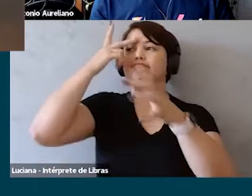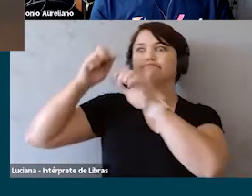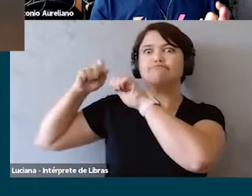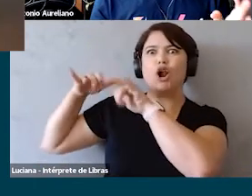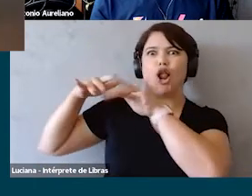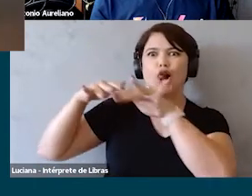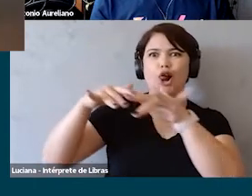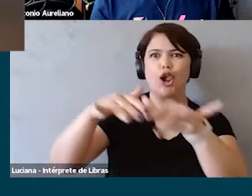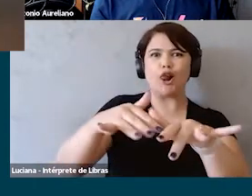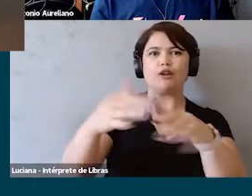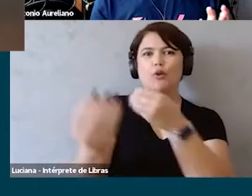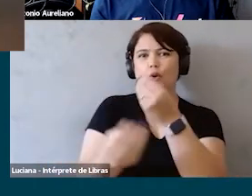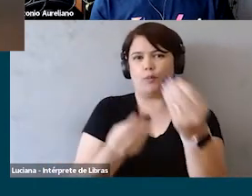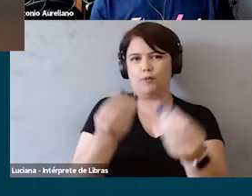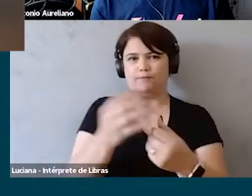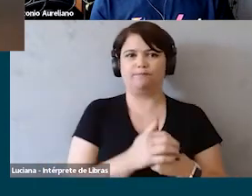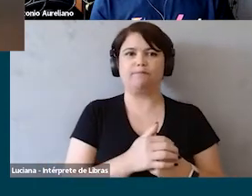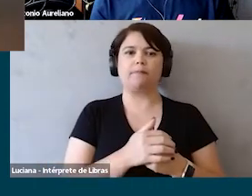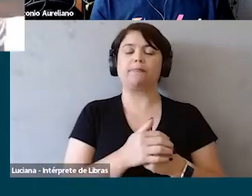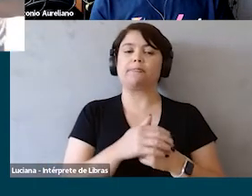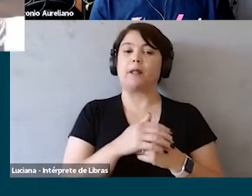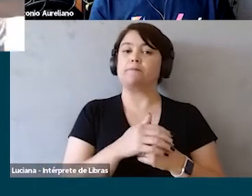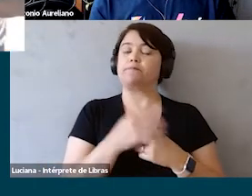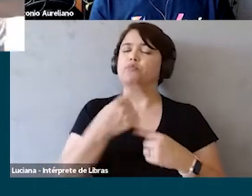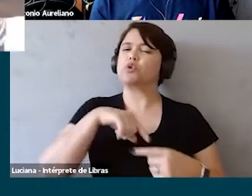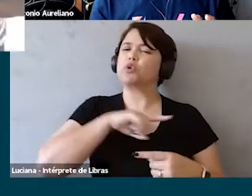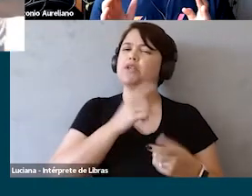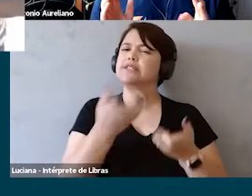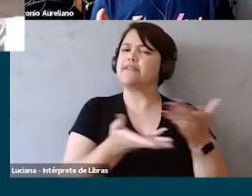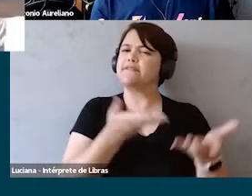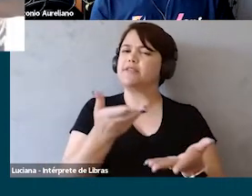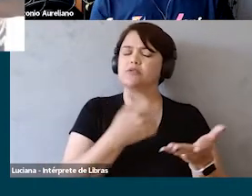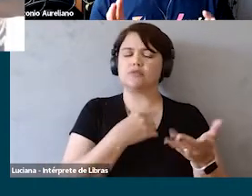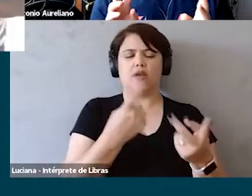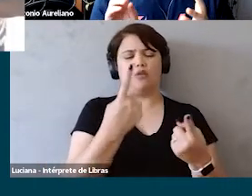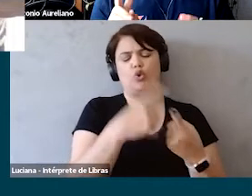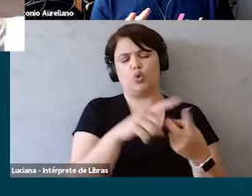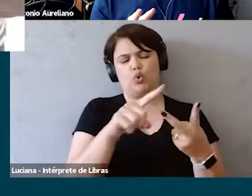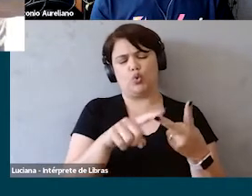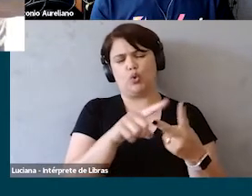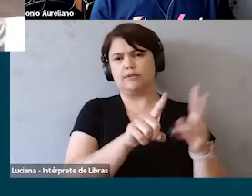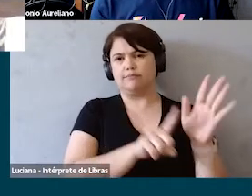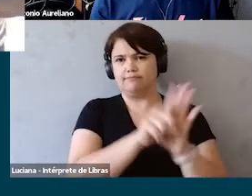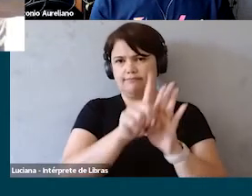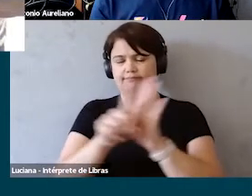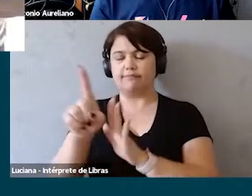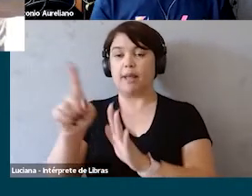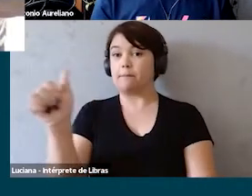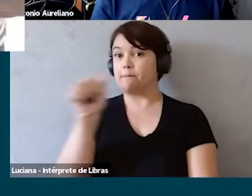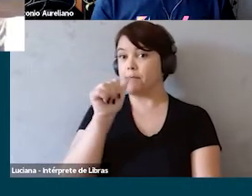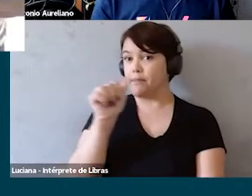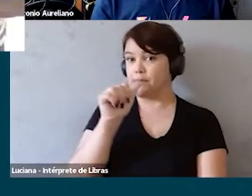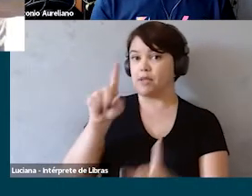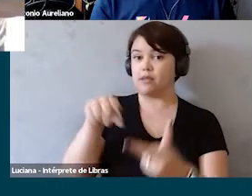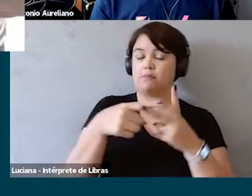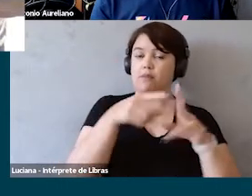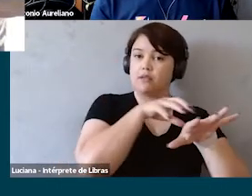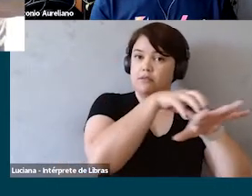público, como o público ele vai consumir serviços. E aí, pensando em serviço, a gente pode tirar 2 indicadores: